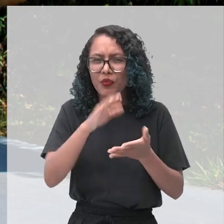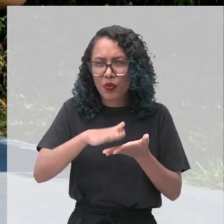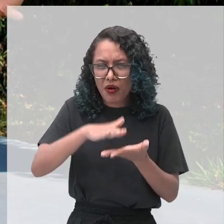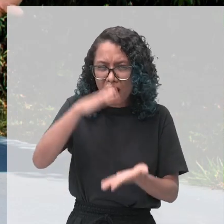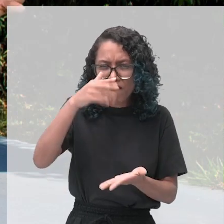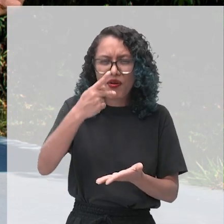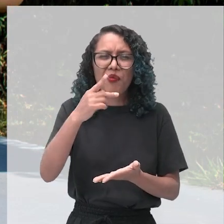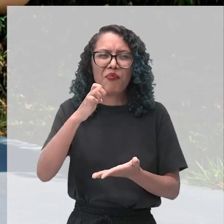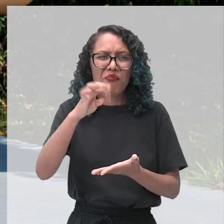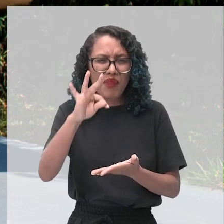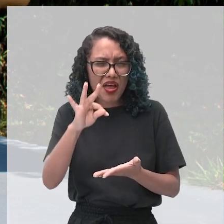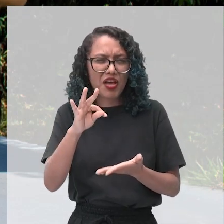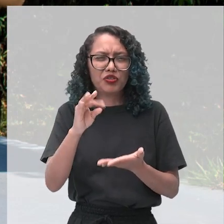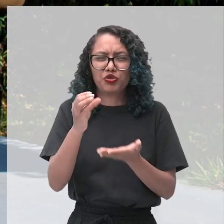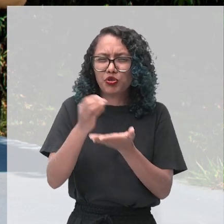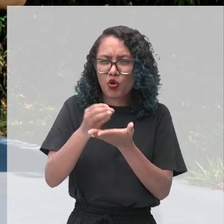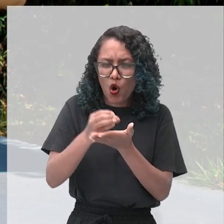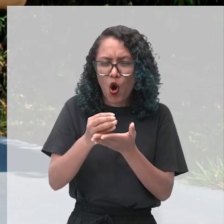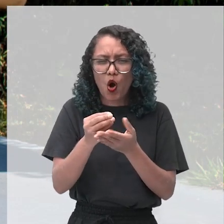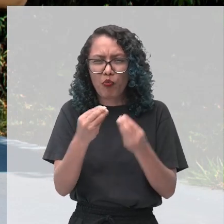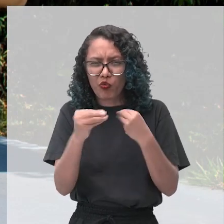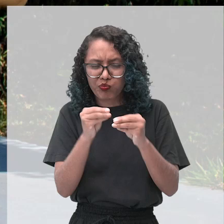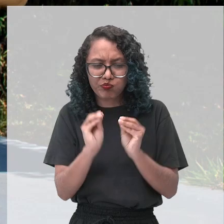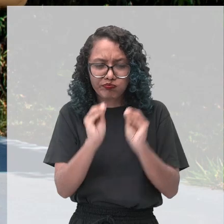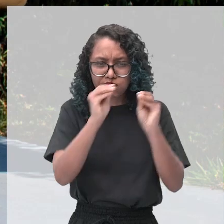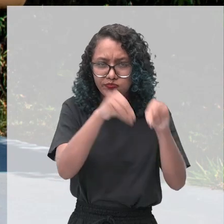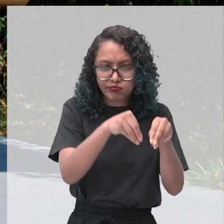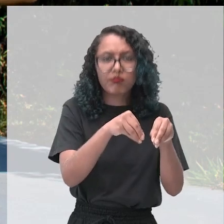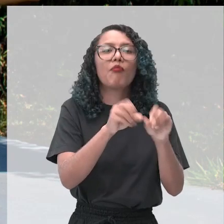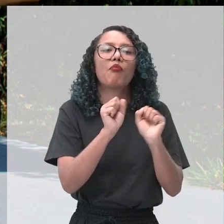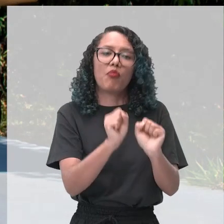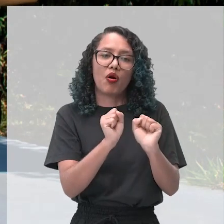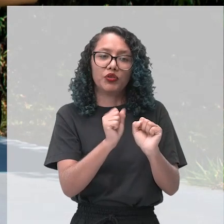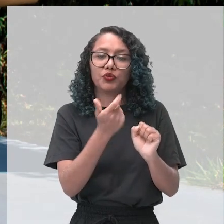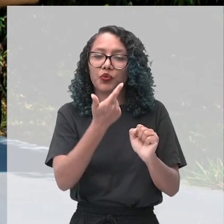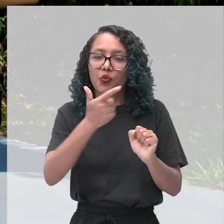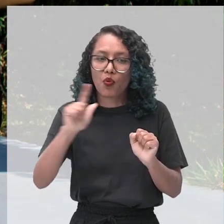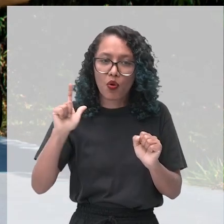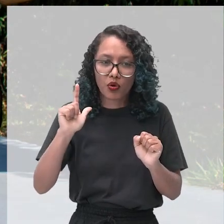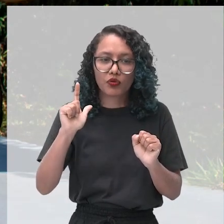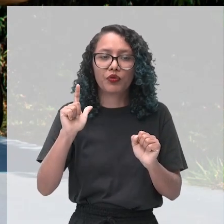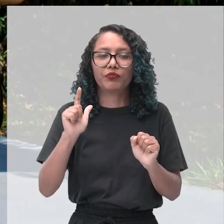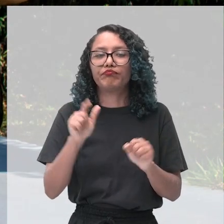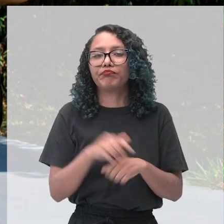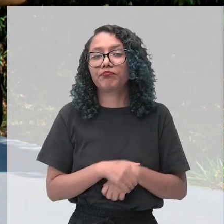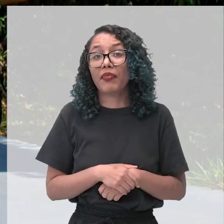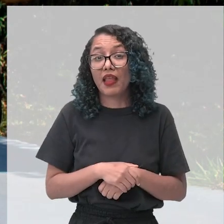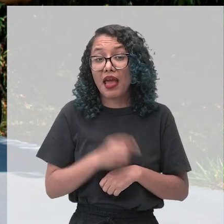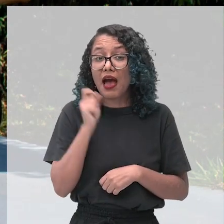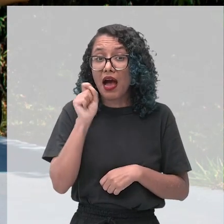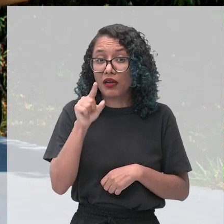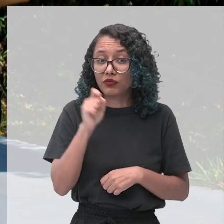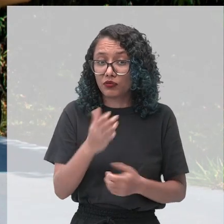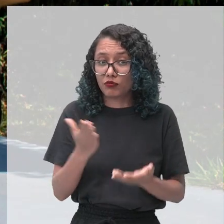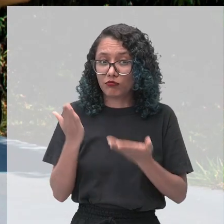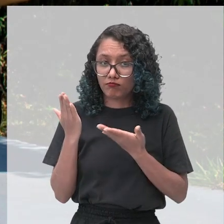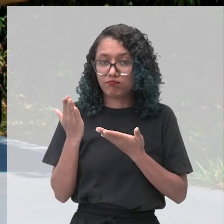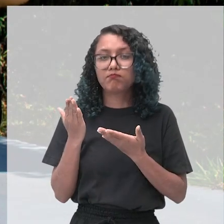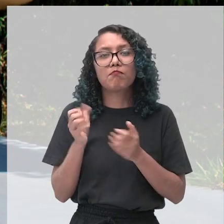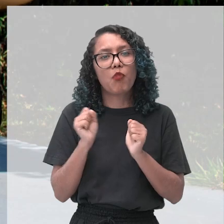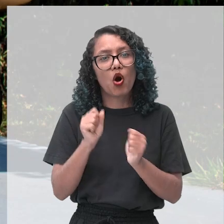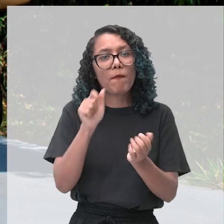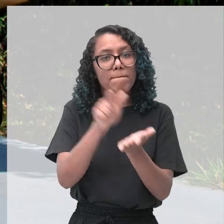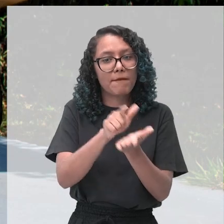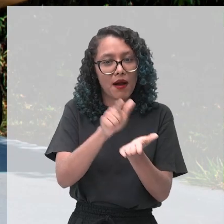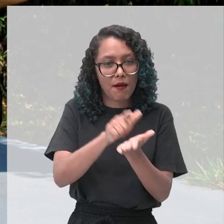copo descartável, pode ser lançado nesse tipo de coletor. A gente tem ainda o coletor azul, ele vai receber papel,